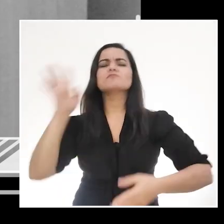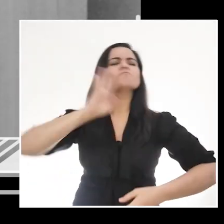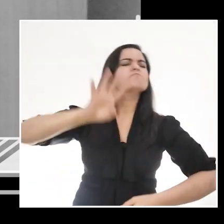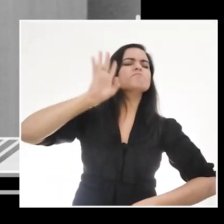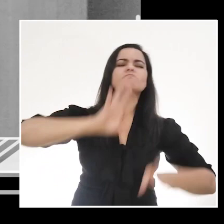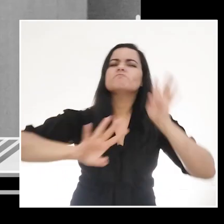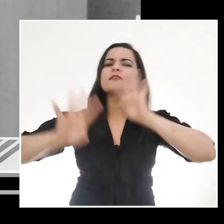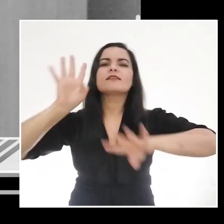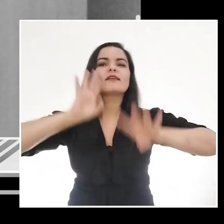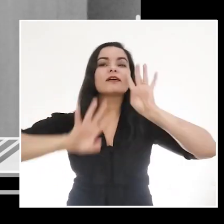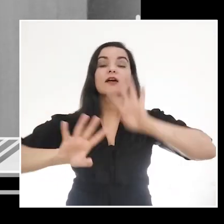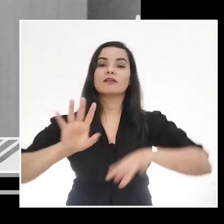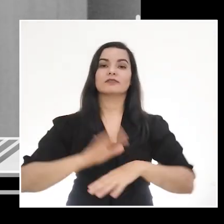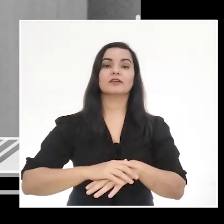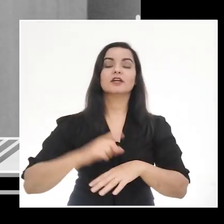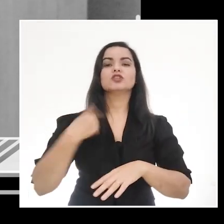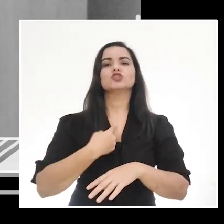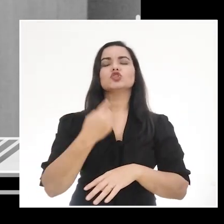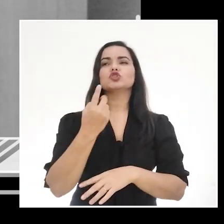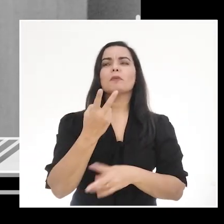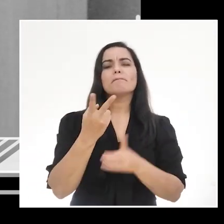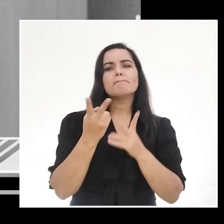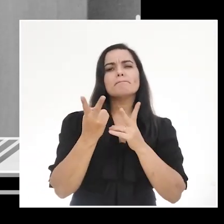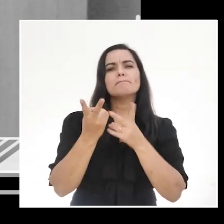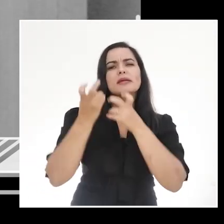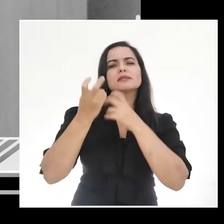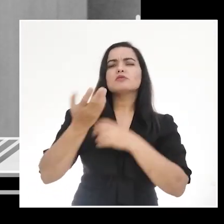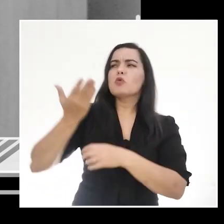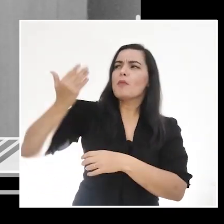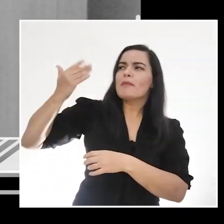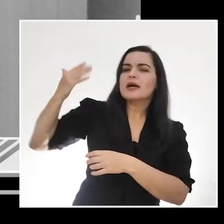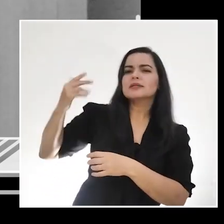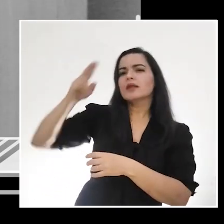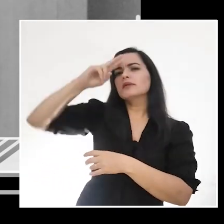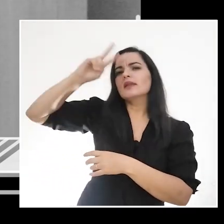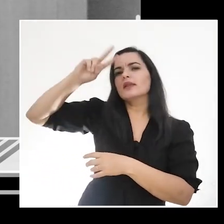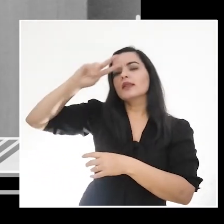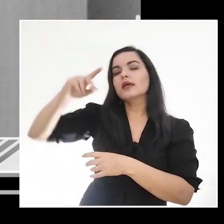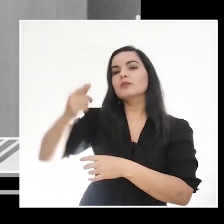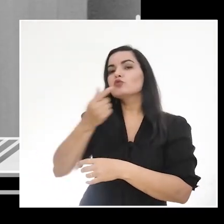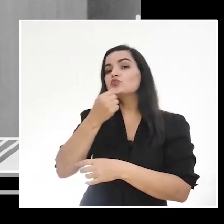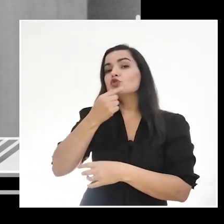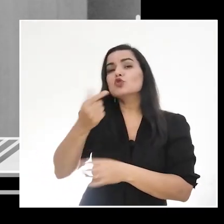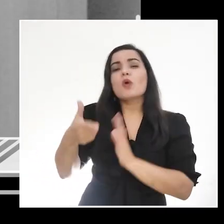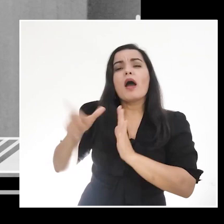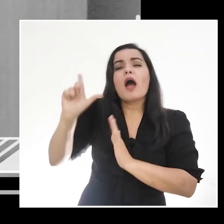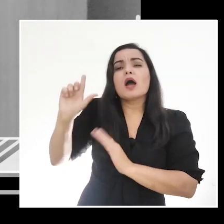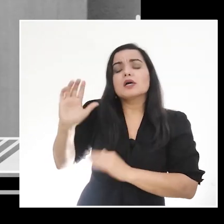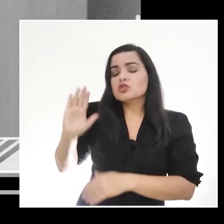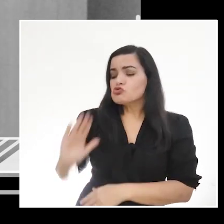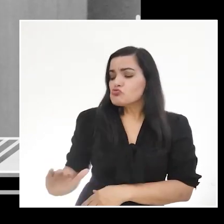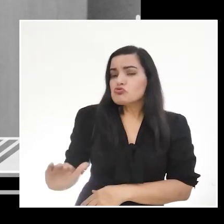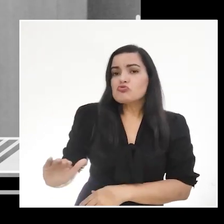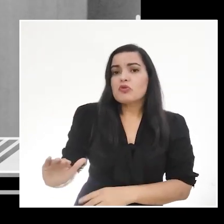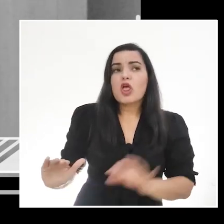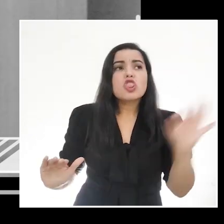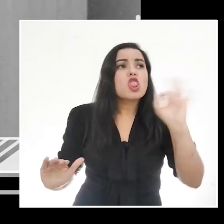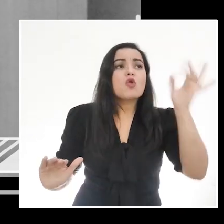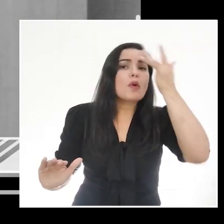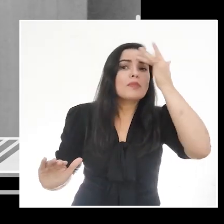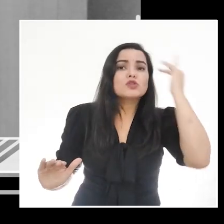grandes bênçãos e realizações. É muito legal a gente olhar para trás e ver